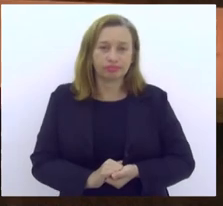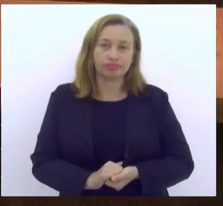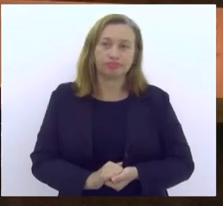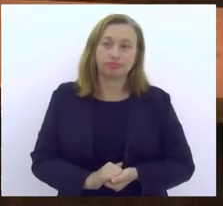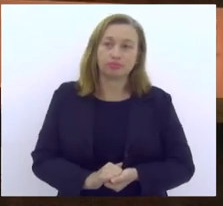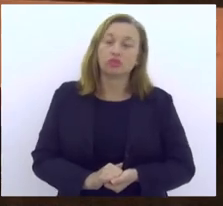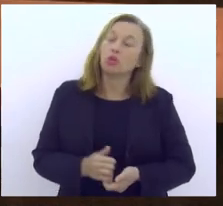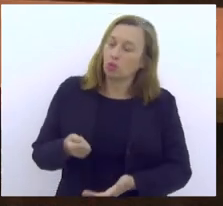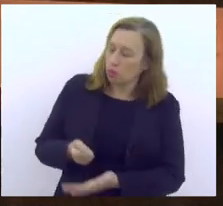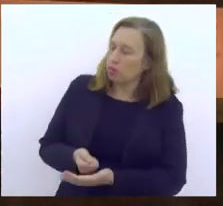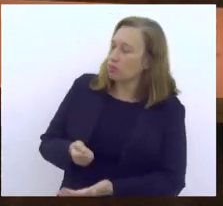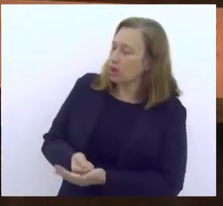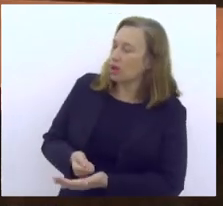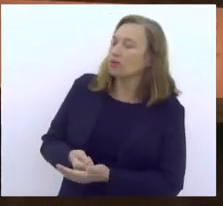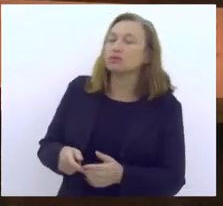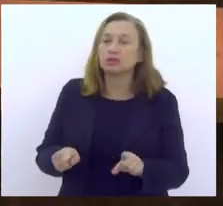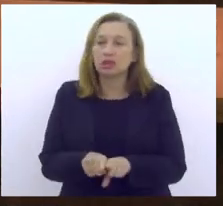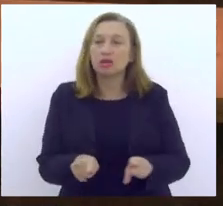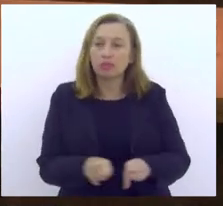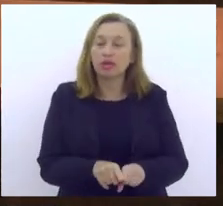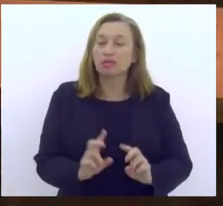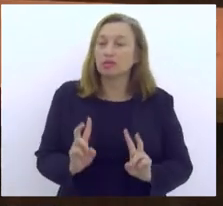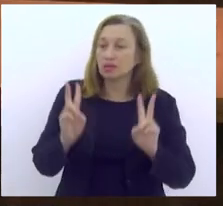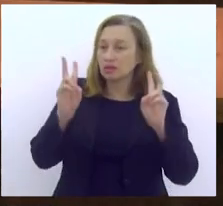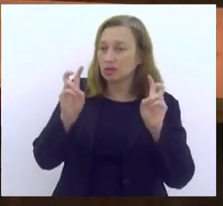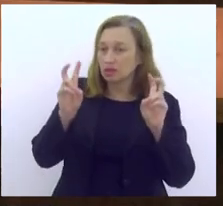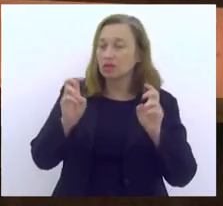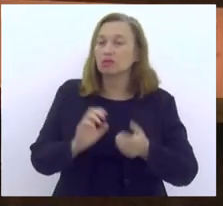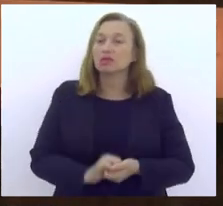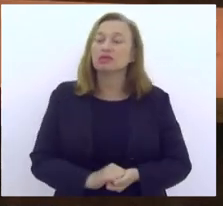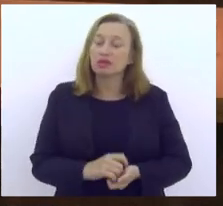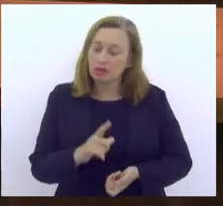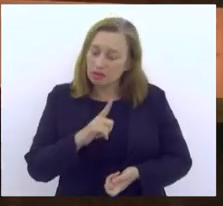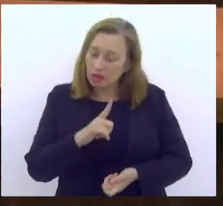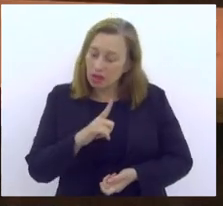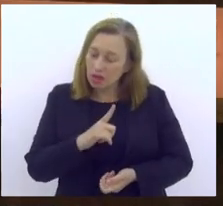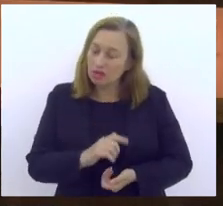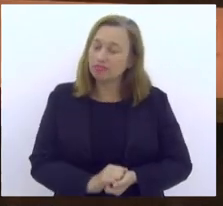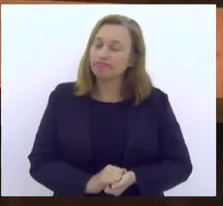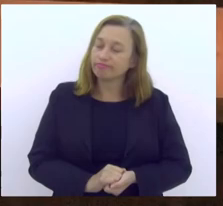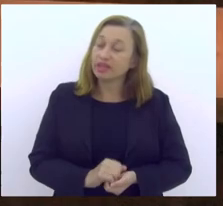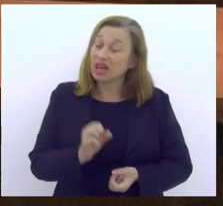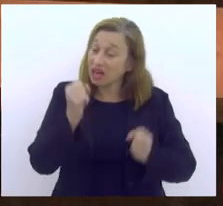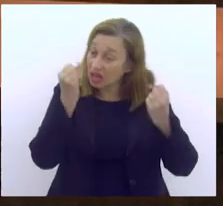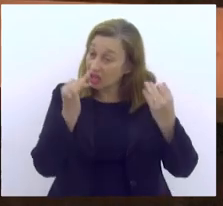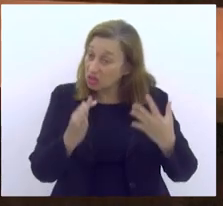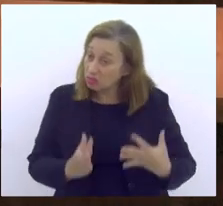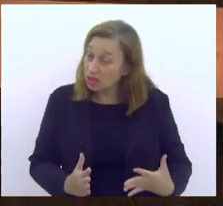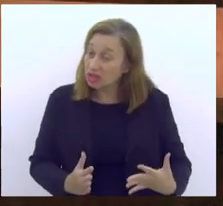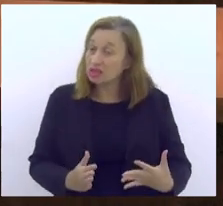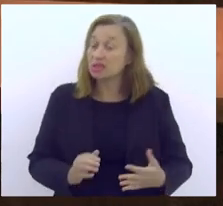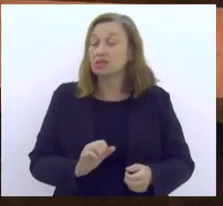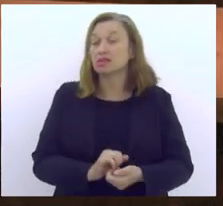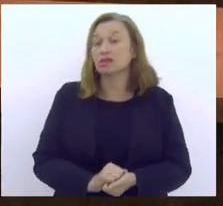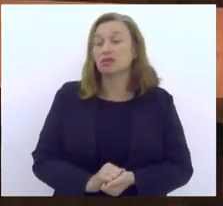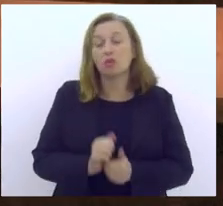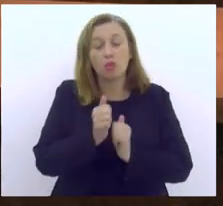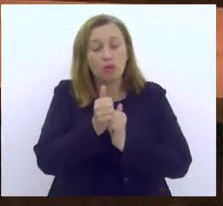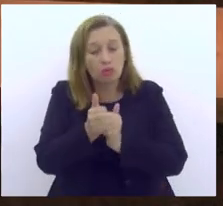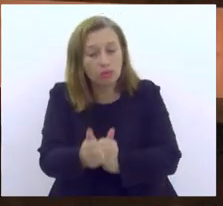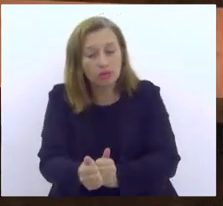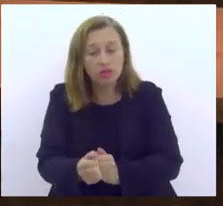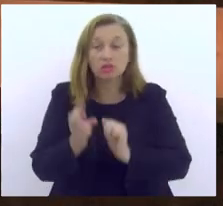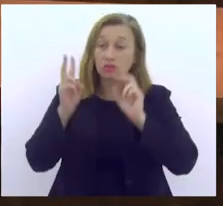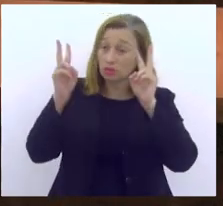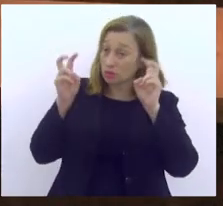E nós vamos cobrar também em cima desse fato que haja elucidação, que haja o acompanhamento do